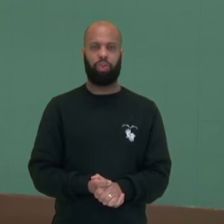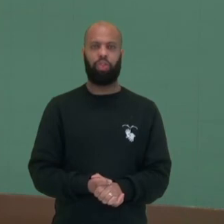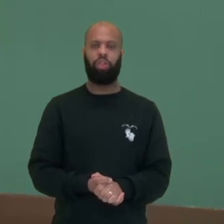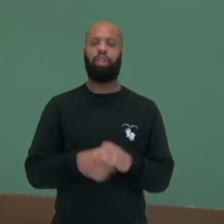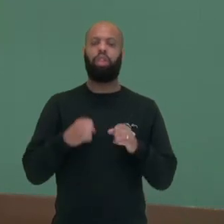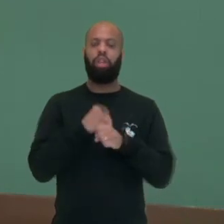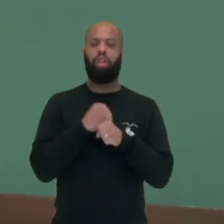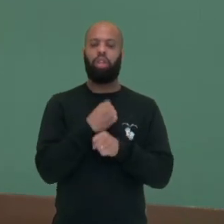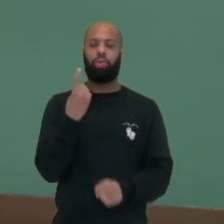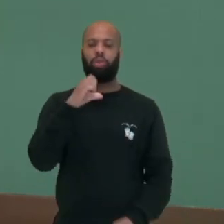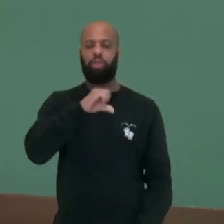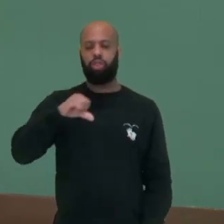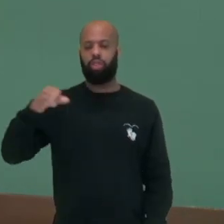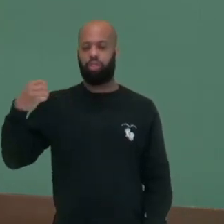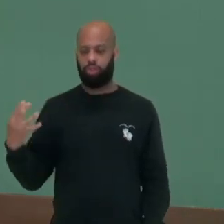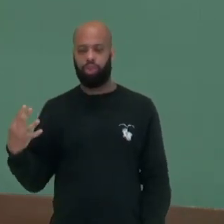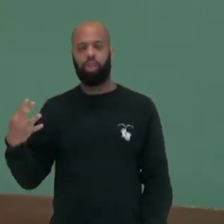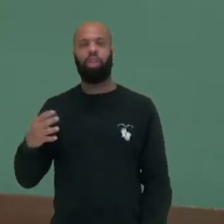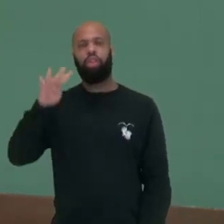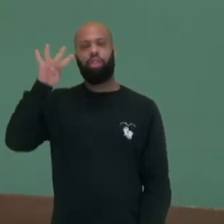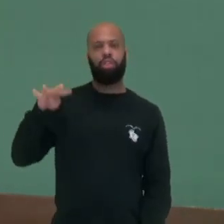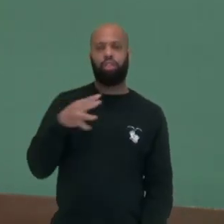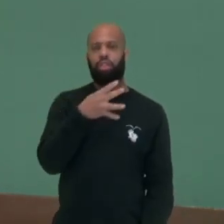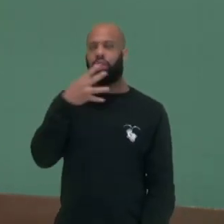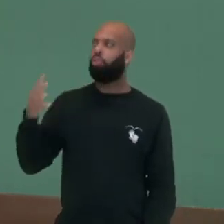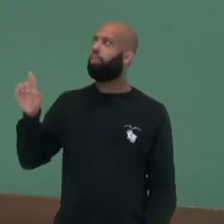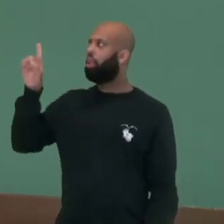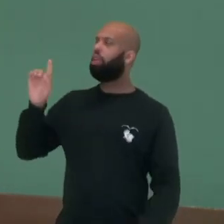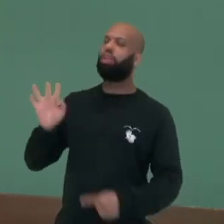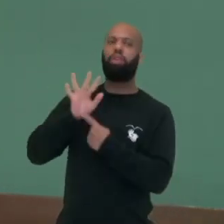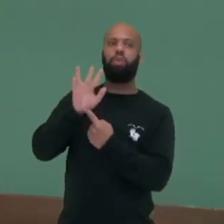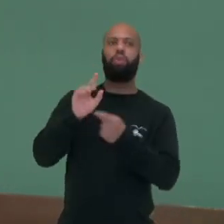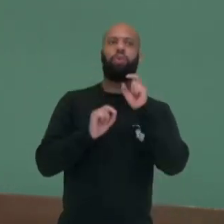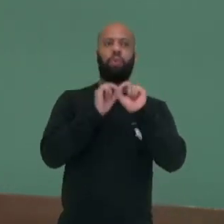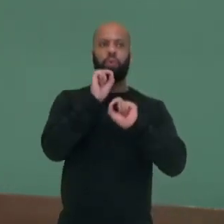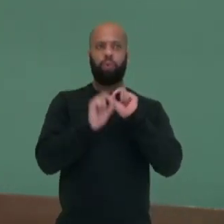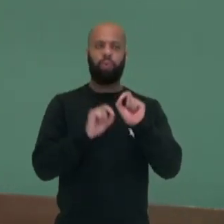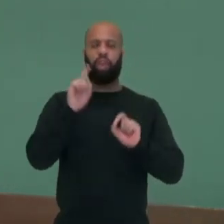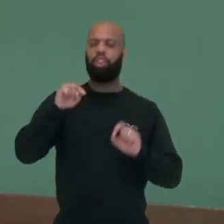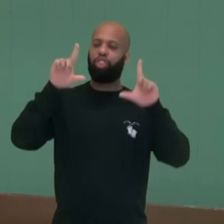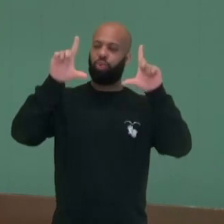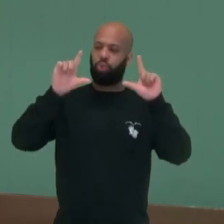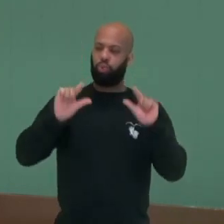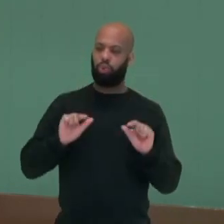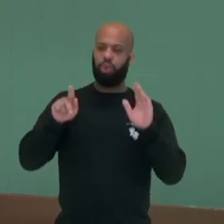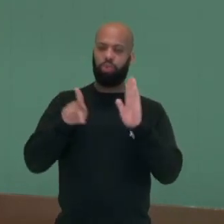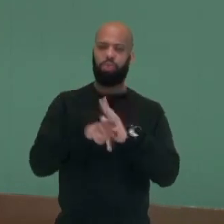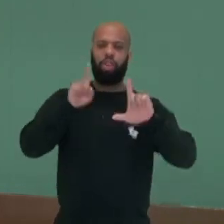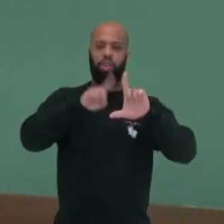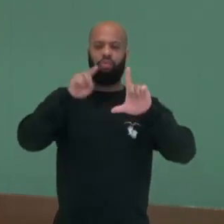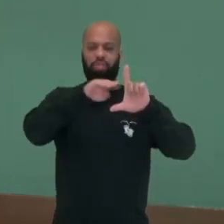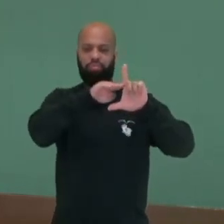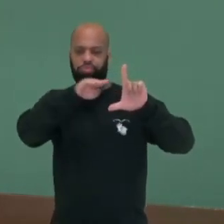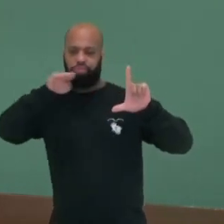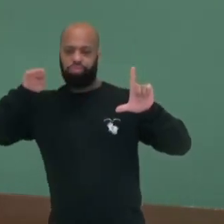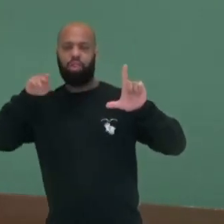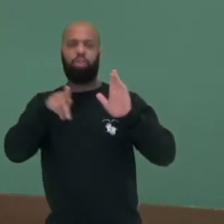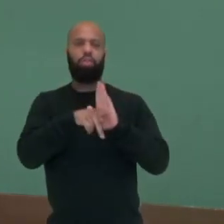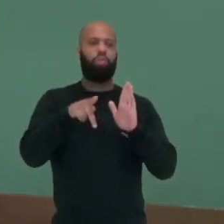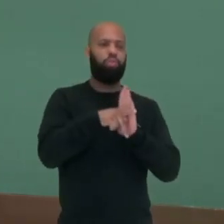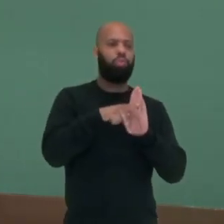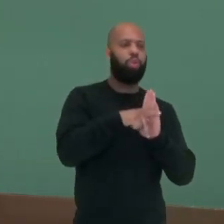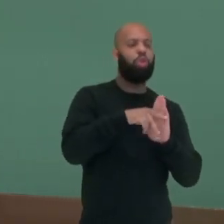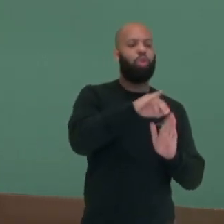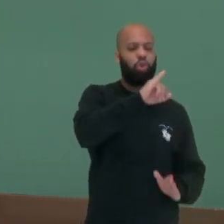ano de 1994, e a tabela te mostra, como o título diz, queda da inflação de junho a dezembro. Portanto, a